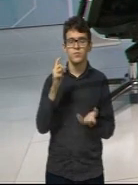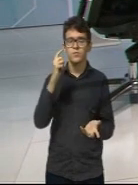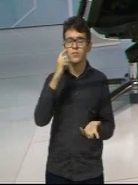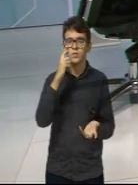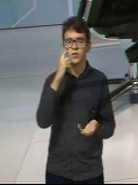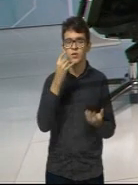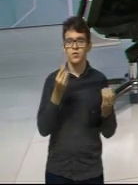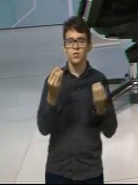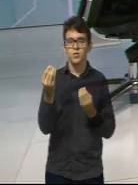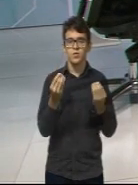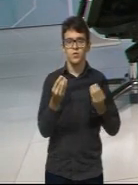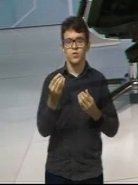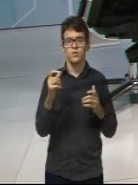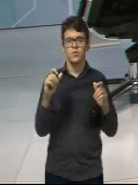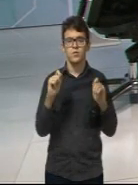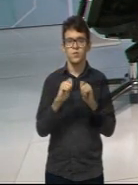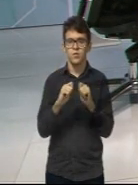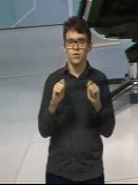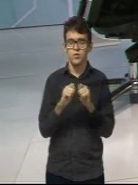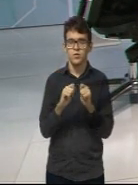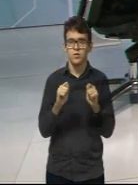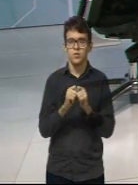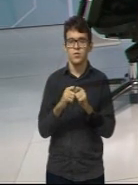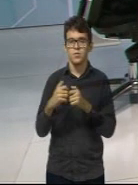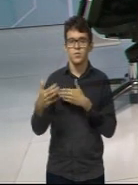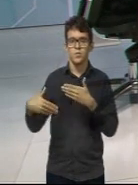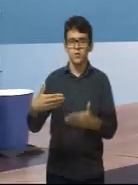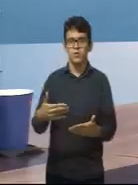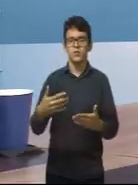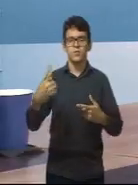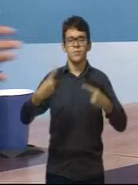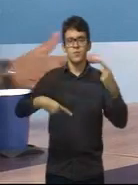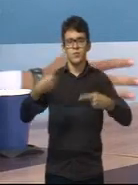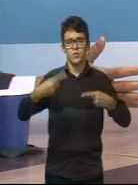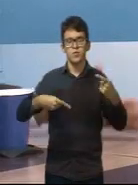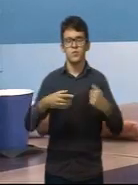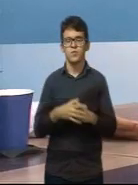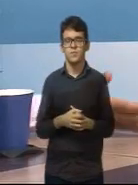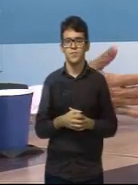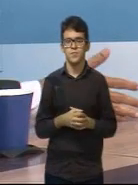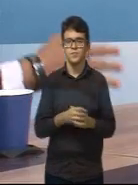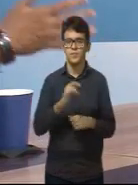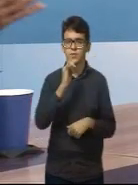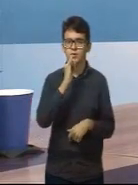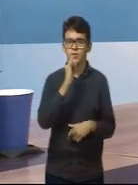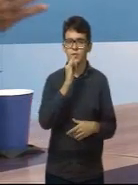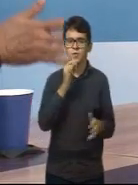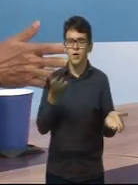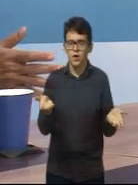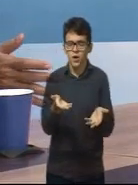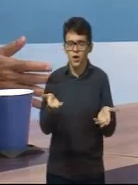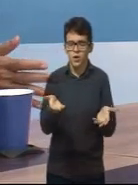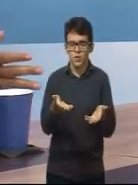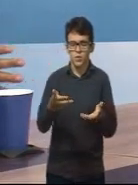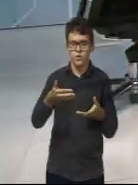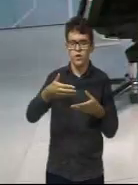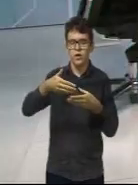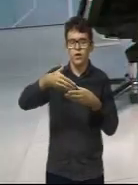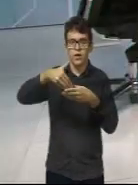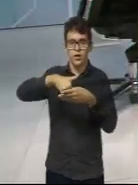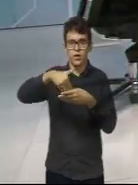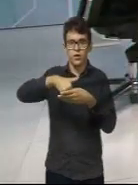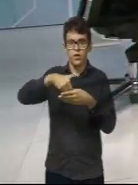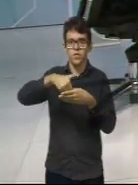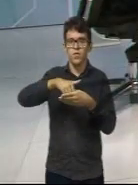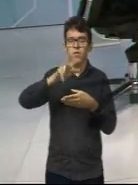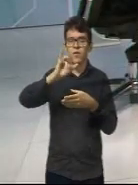para legitimar o processo político eleitoral, acreditando que isso possa melhorar. Por exemplo, essa eleição agora nós vamos ter essas mudanças aí,